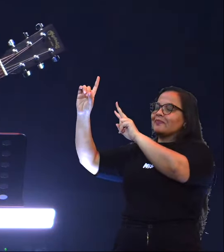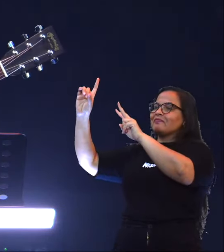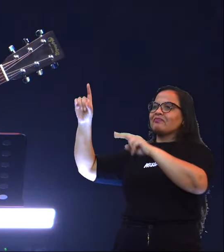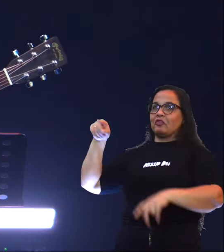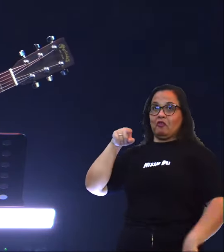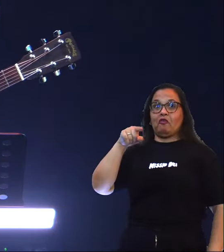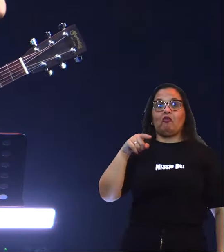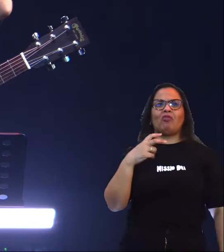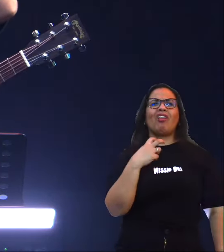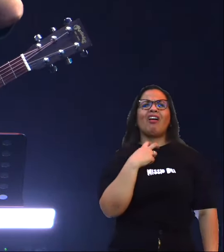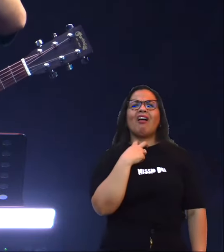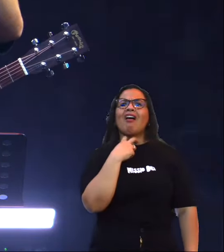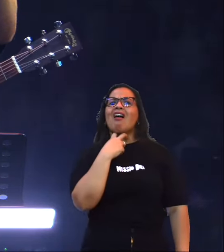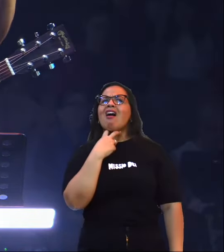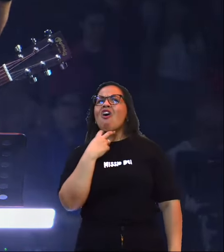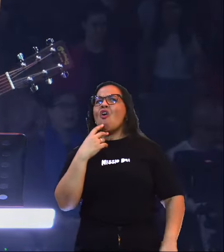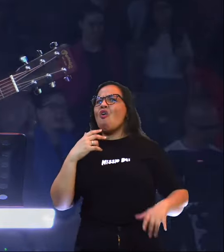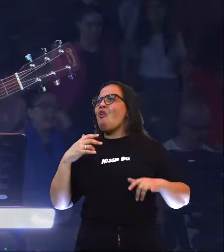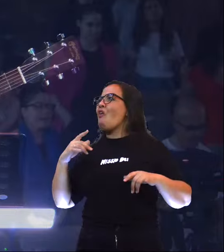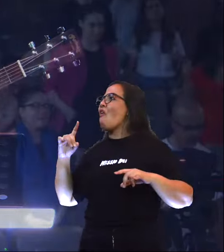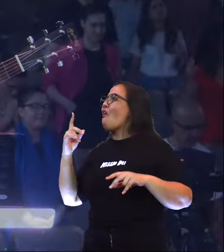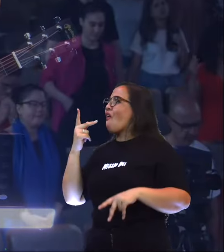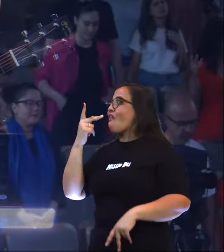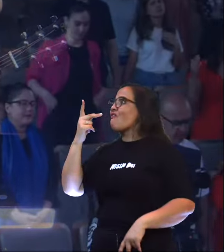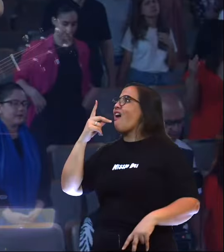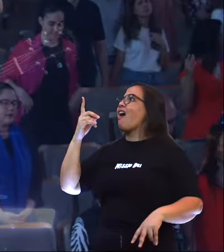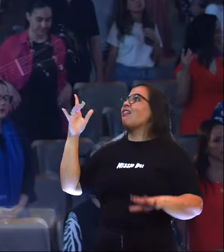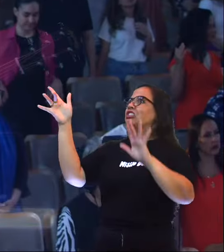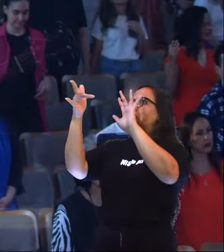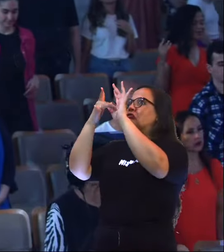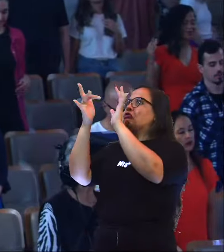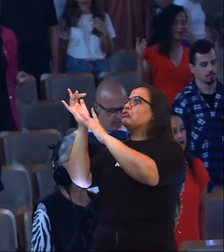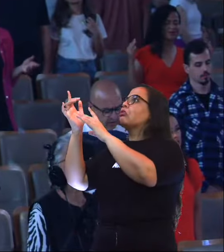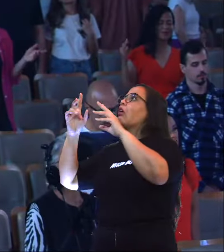a sua voz e começar a contemplar a Jesus com as suas próprias palavras.